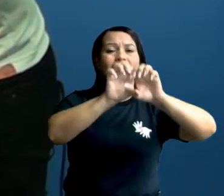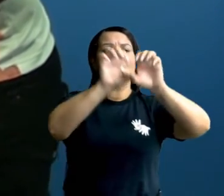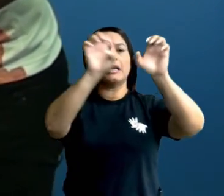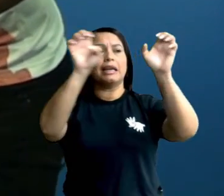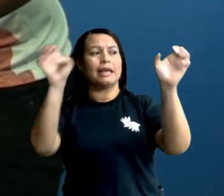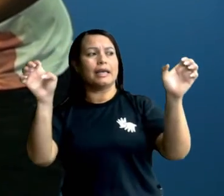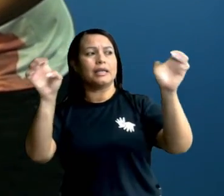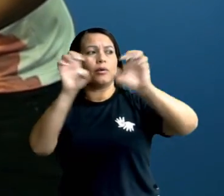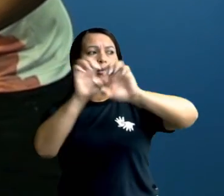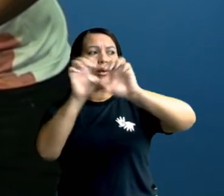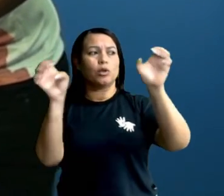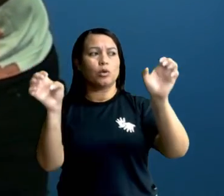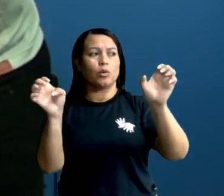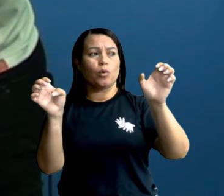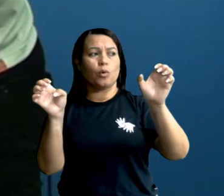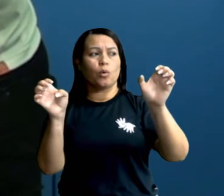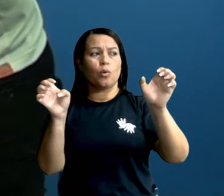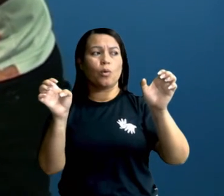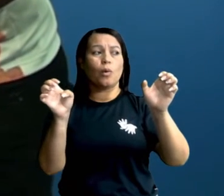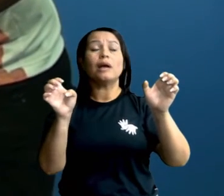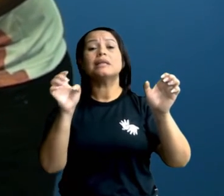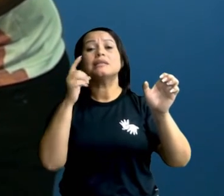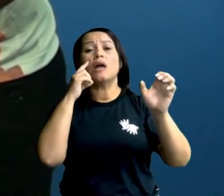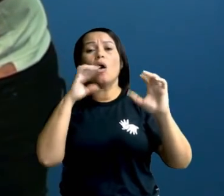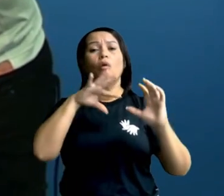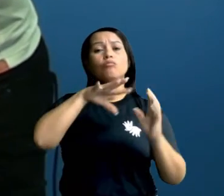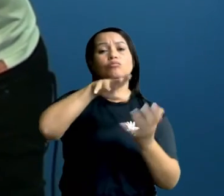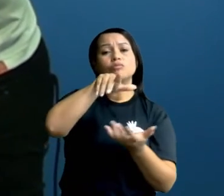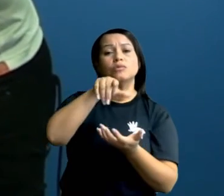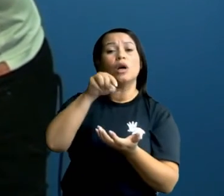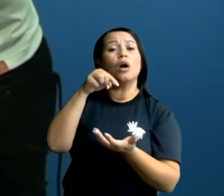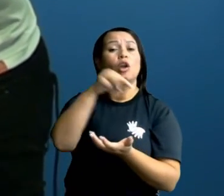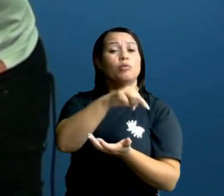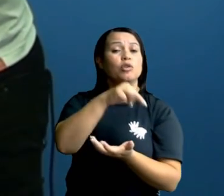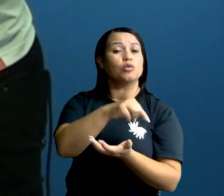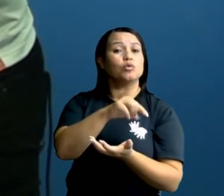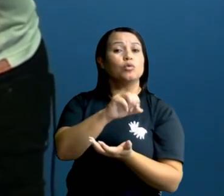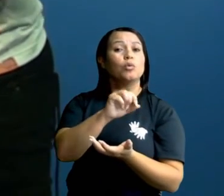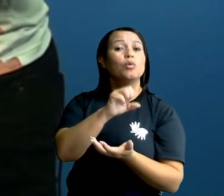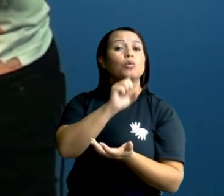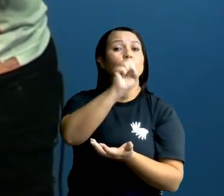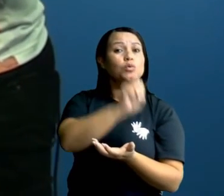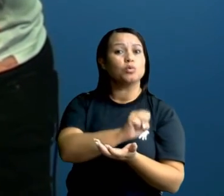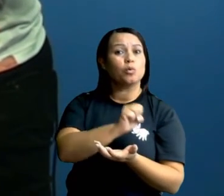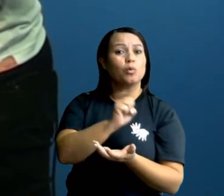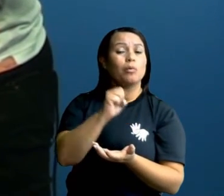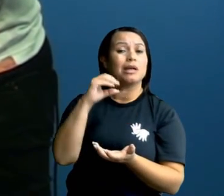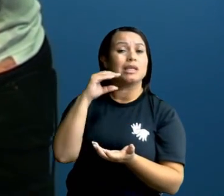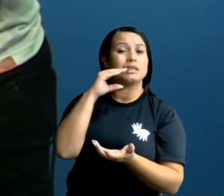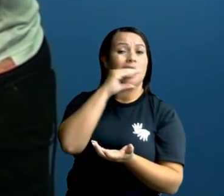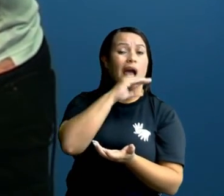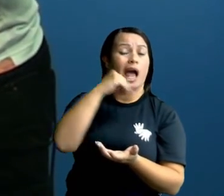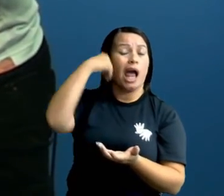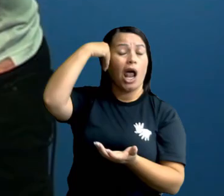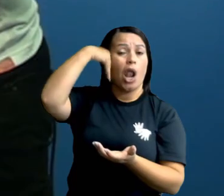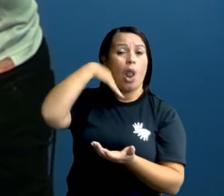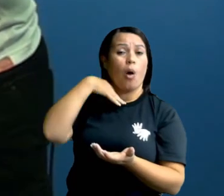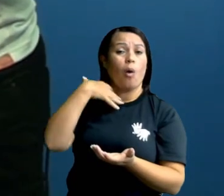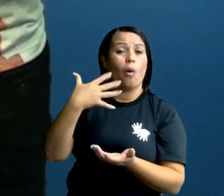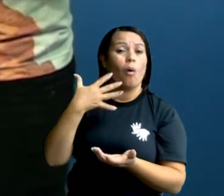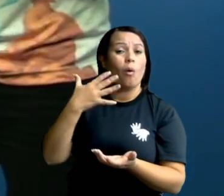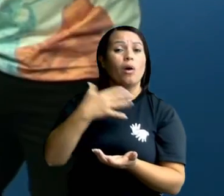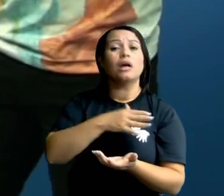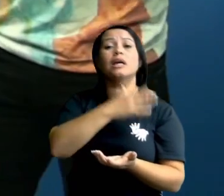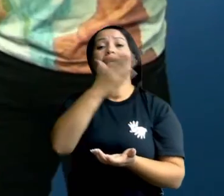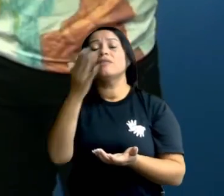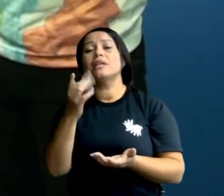então ó, nesse contexto o hemisfério sul estaria recebendo mais calor do que o hemisfério norte, então você teria dias mais longos e aqui